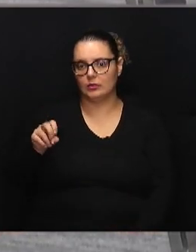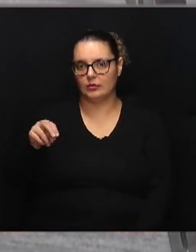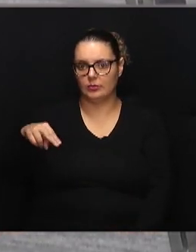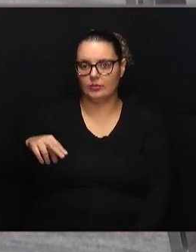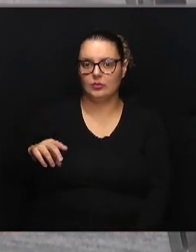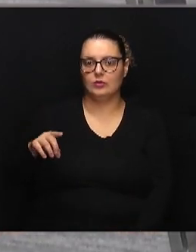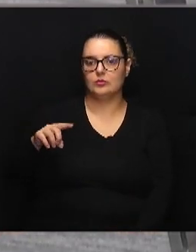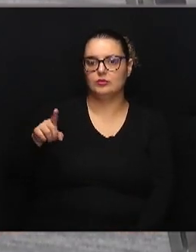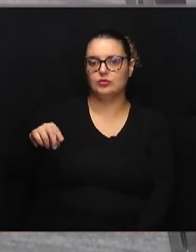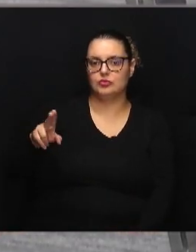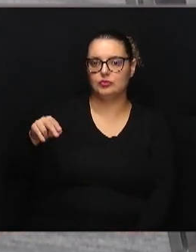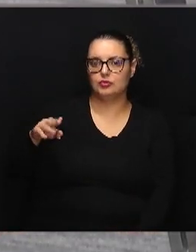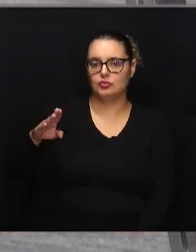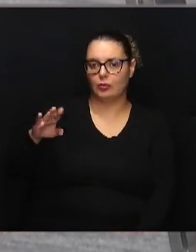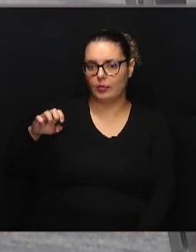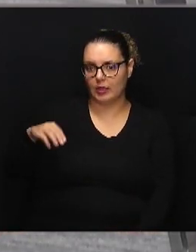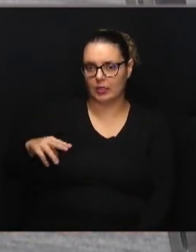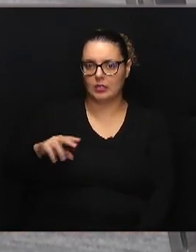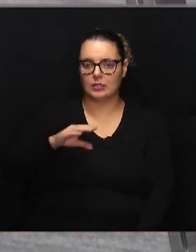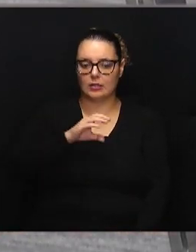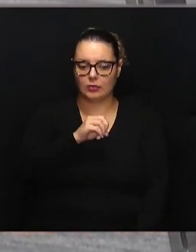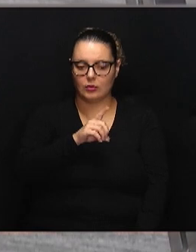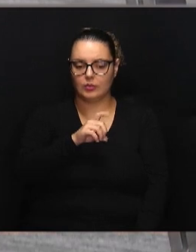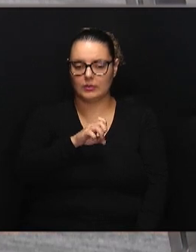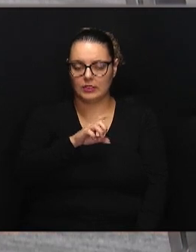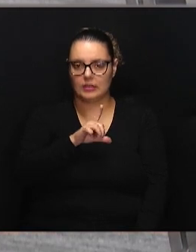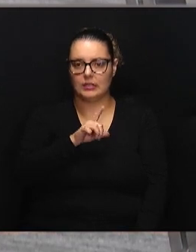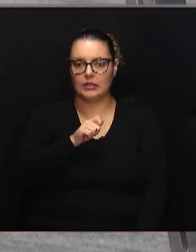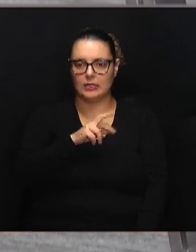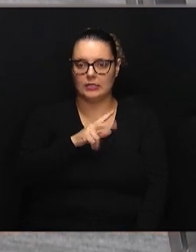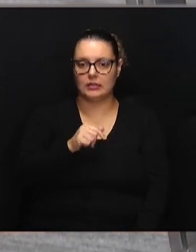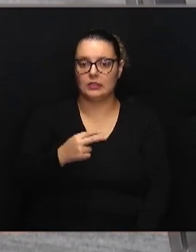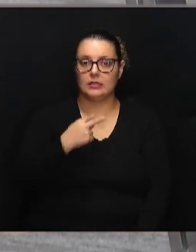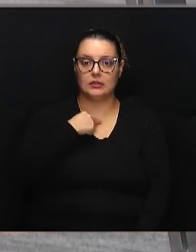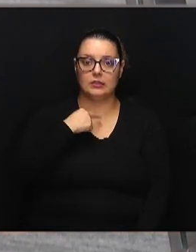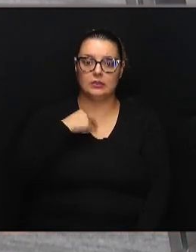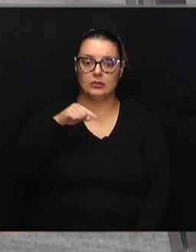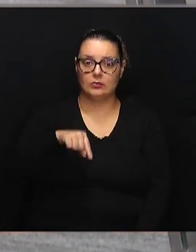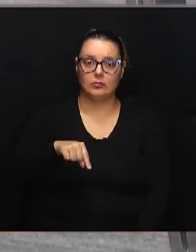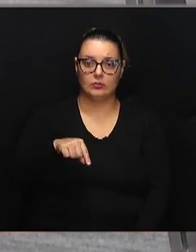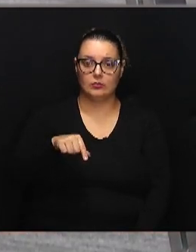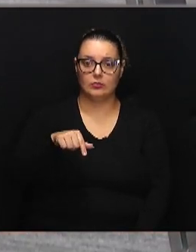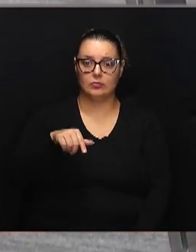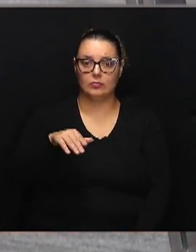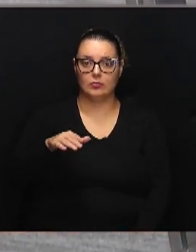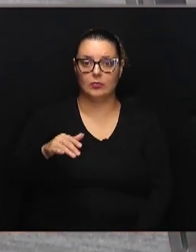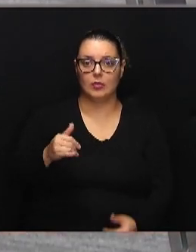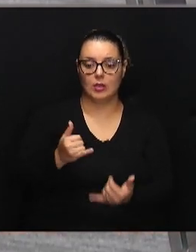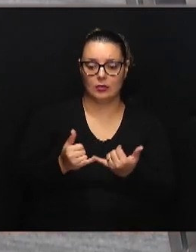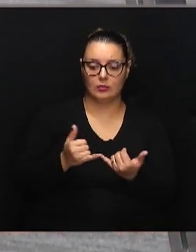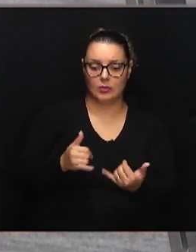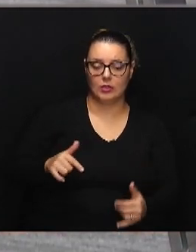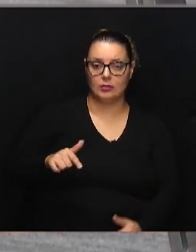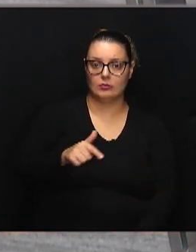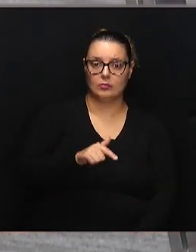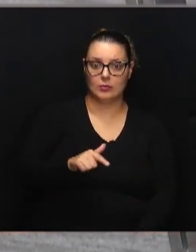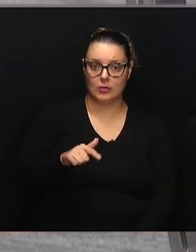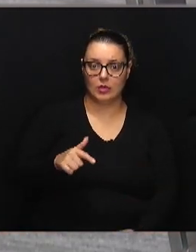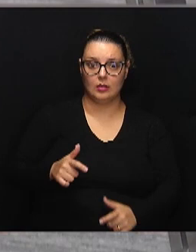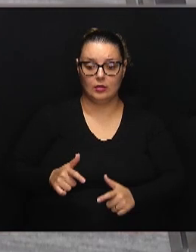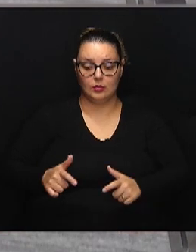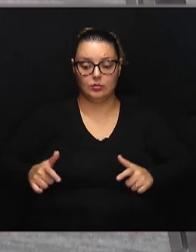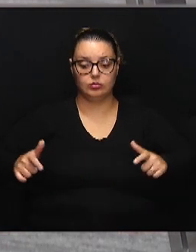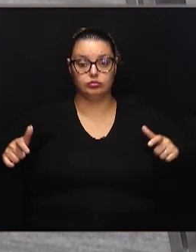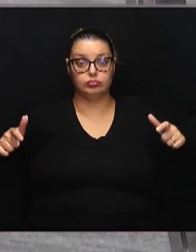Codelaria. E, infelizmente, não é possível fazer esse desassoreamento mais para o meio da lagoa, sendo que é uma enorme